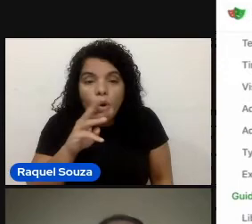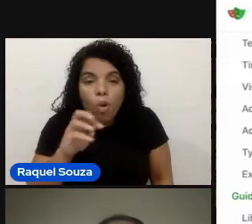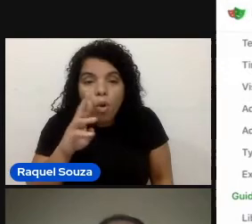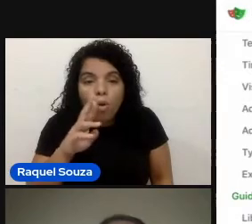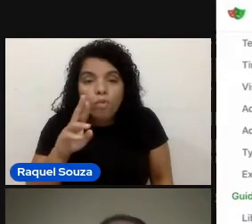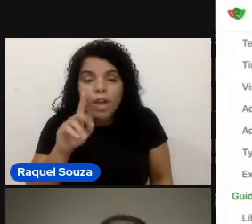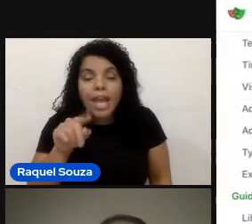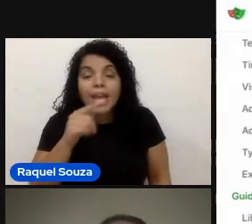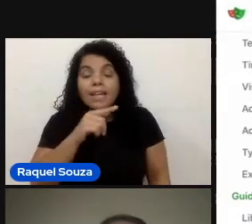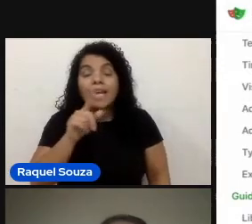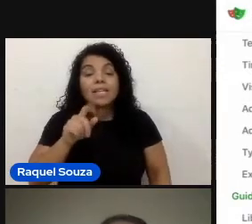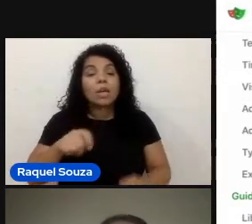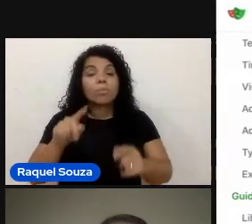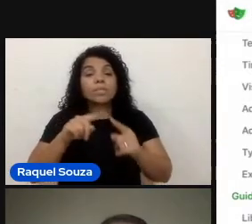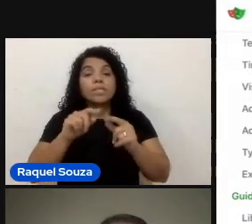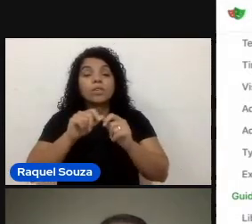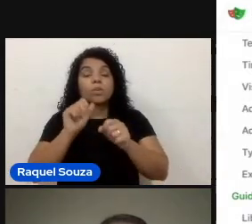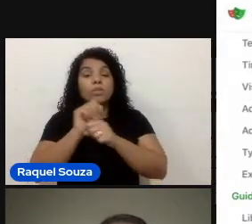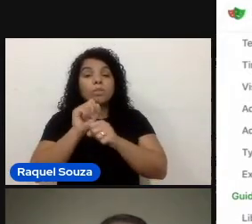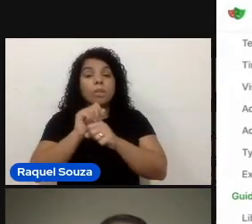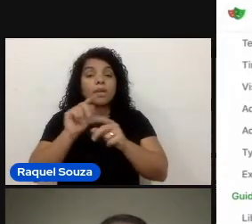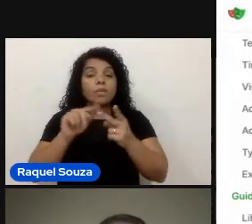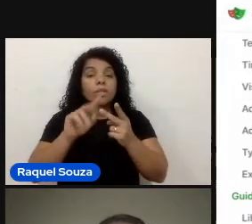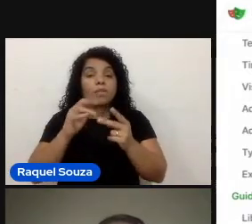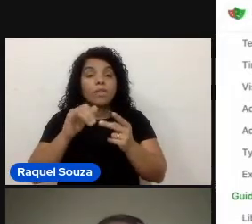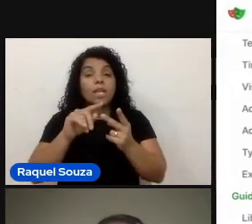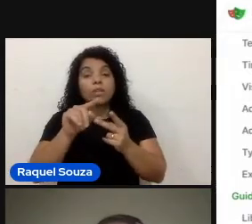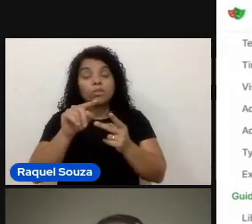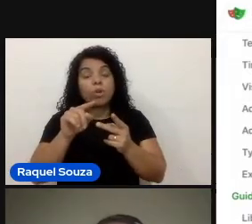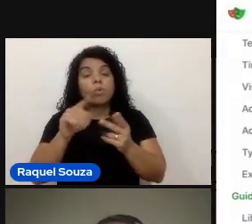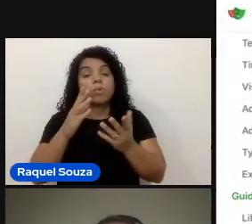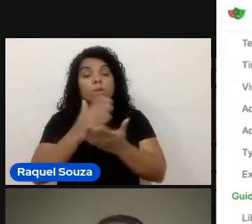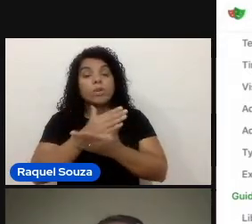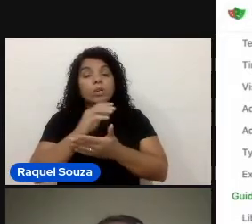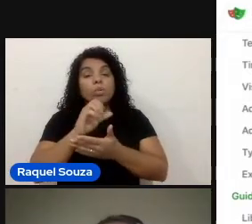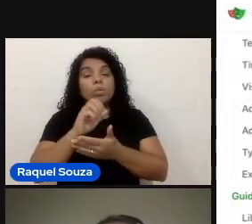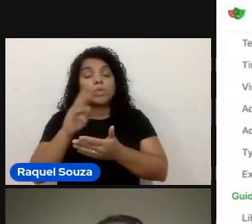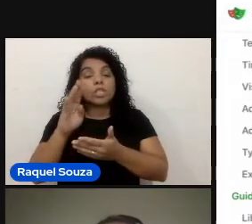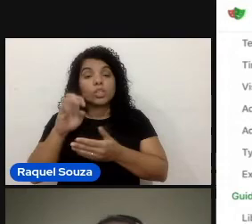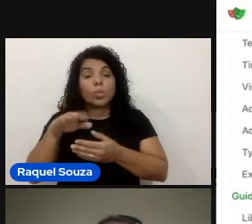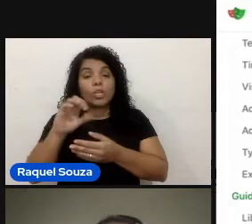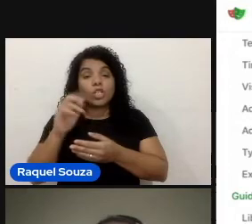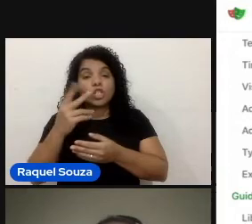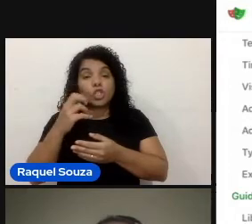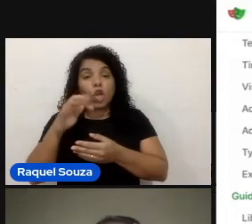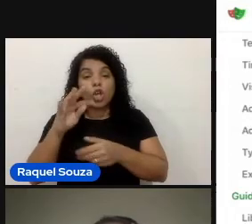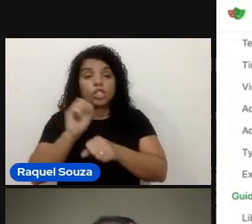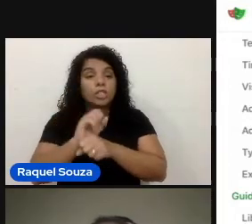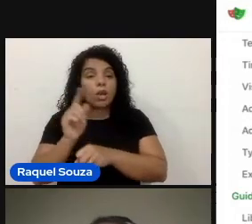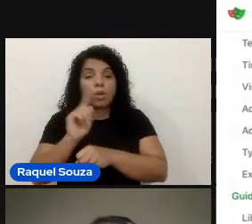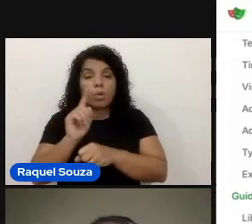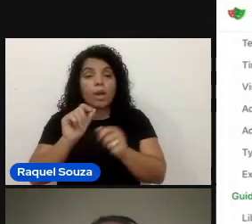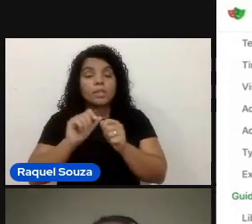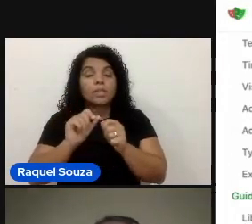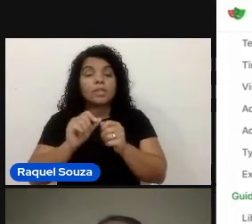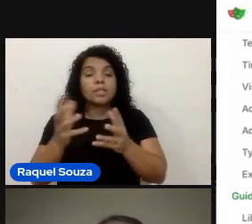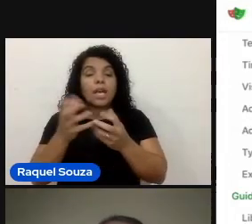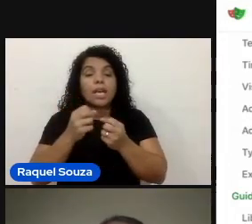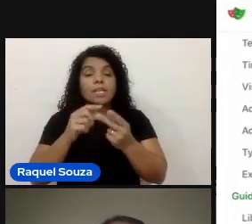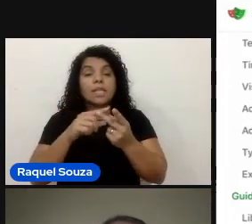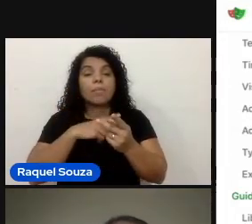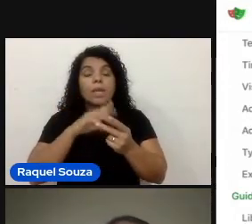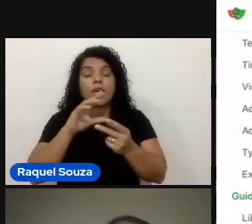tem algumas coisas que você tem que ficar de olho, tá? O screenshot também não aguarda de fato estar recebendo eventos e tal,